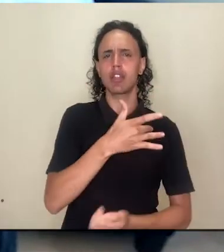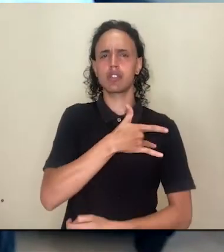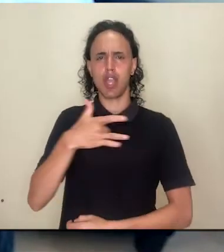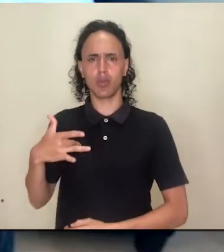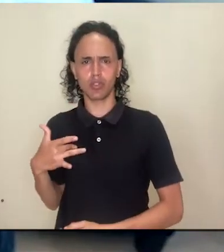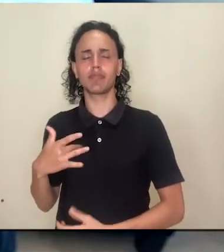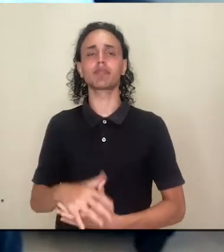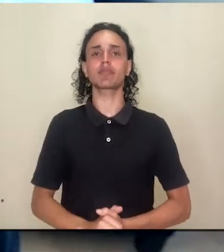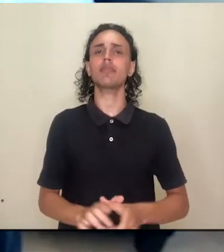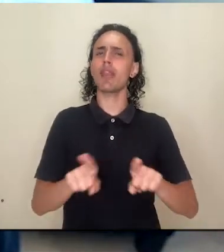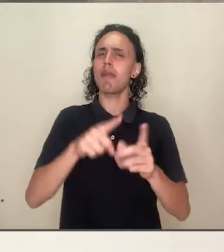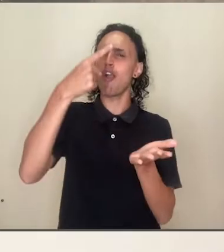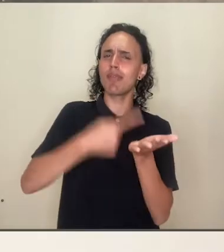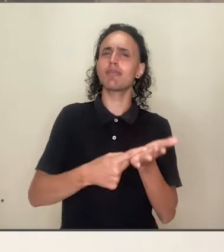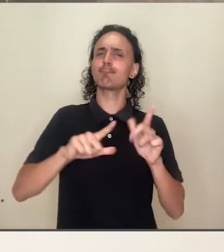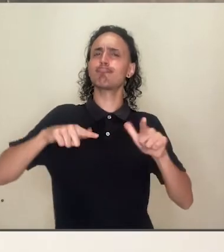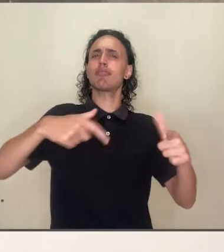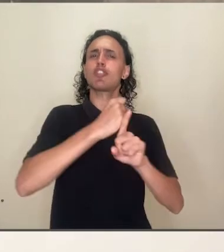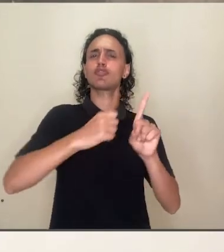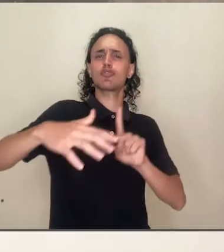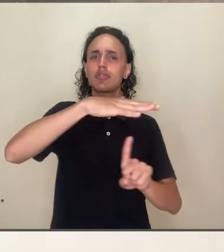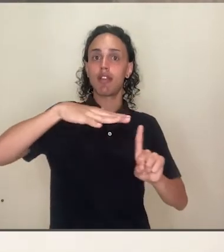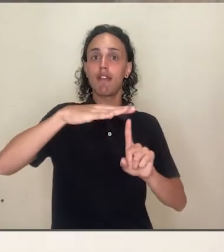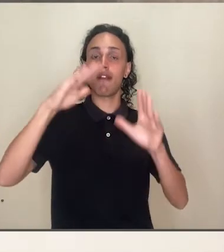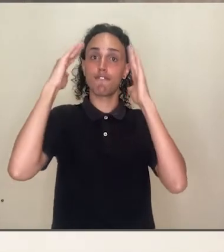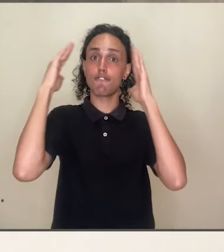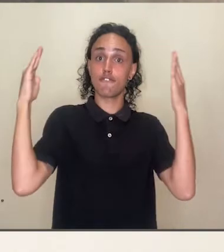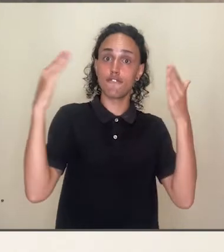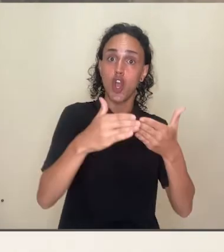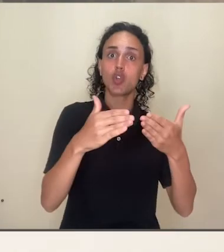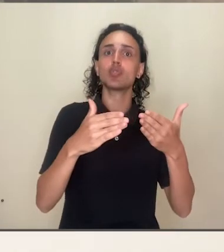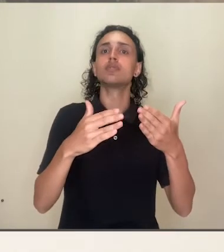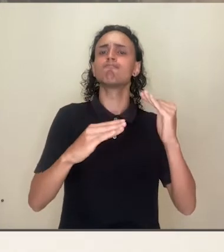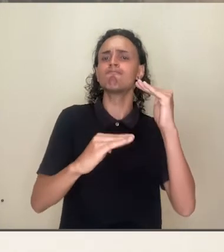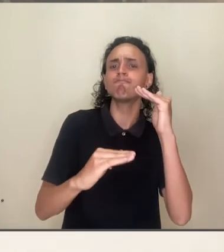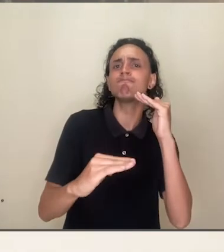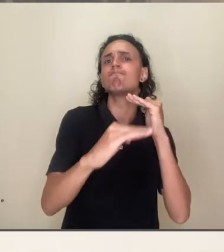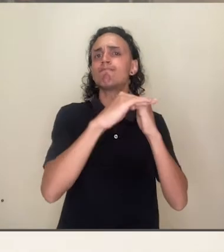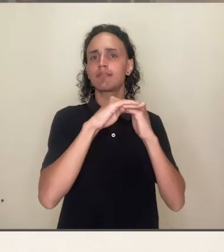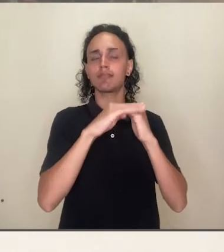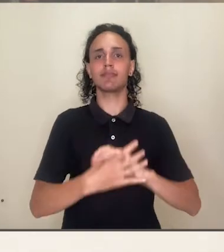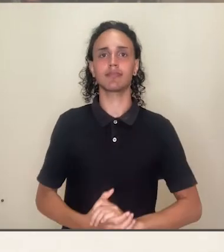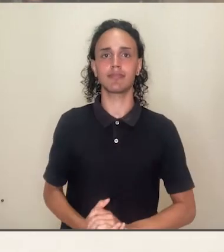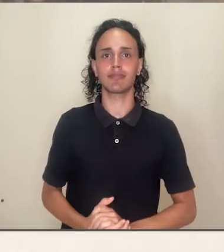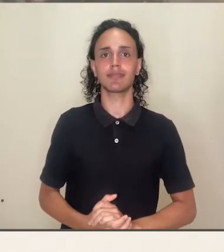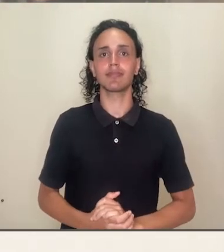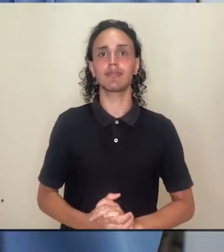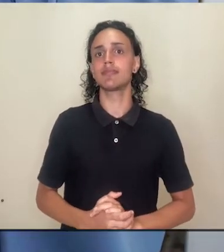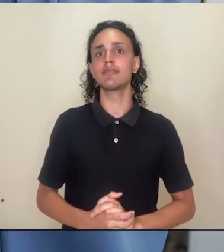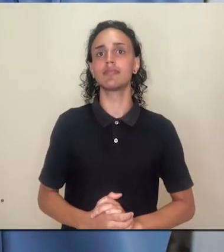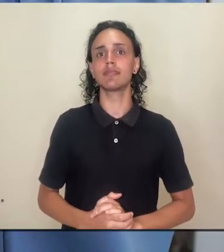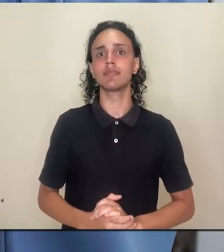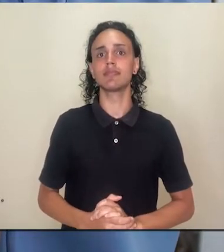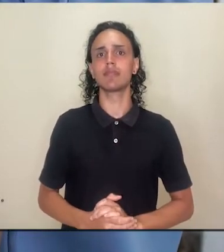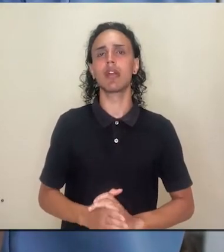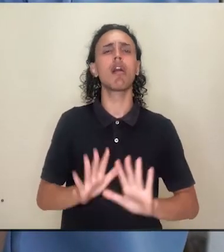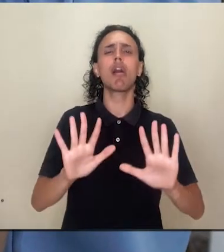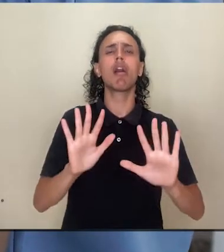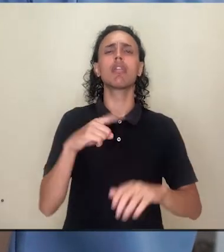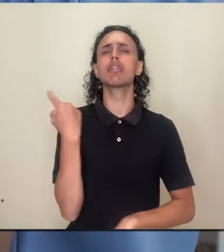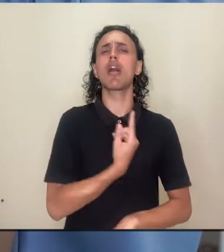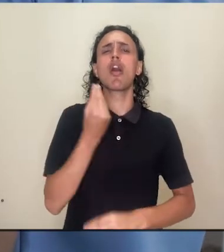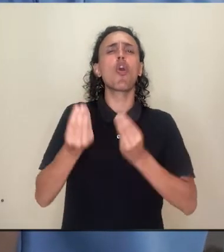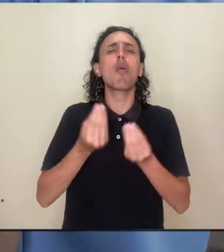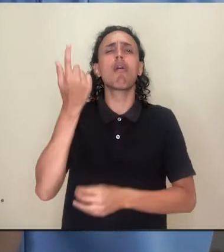a saúde pública, comprometimento com uma ação social focada nas desigualdades, e aí a gente só vai